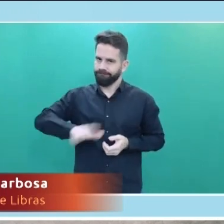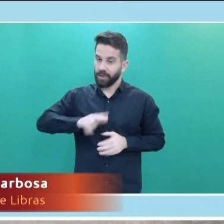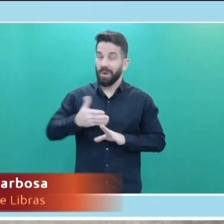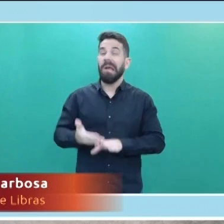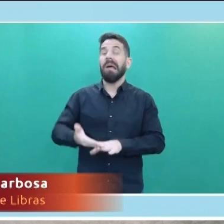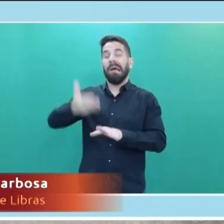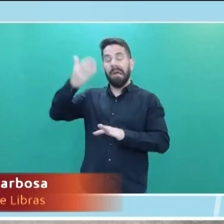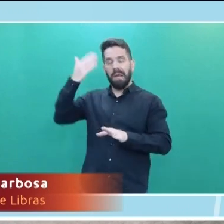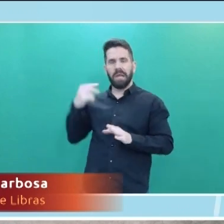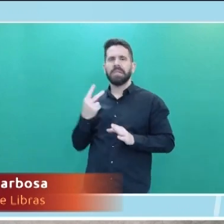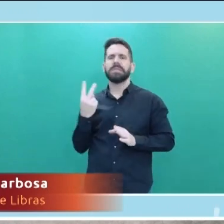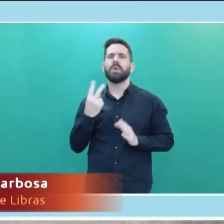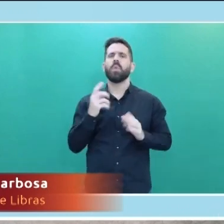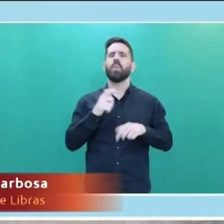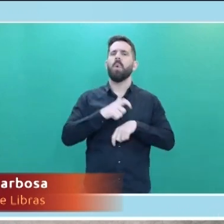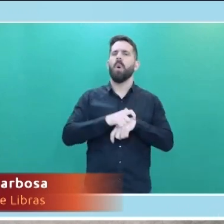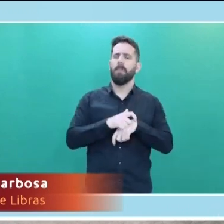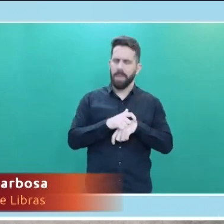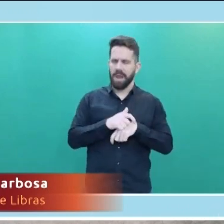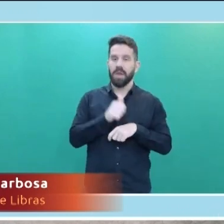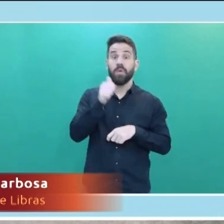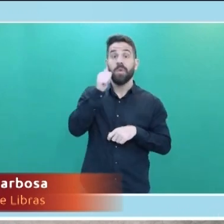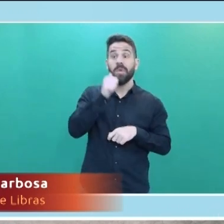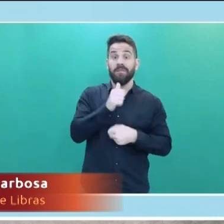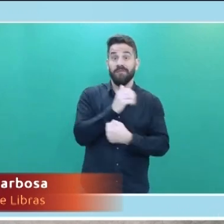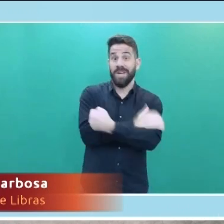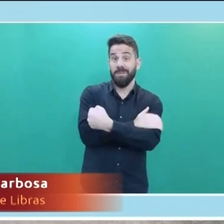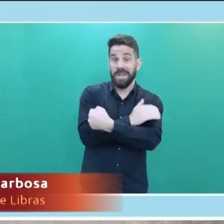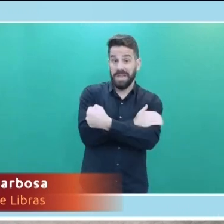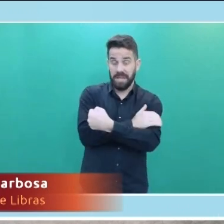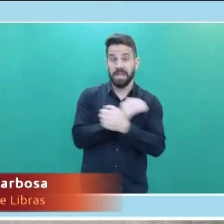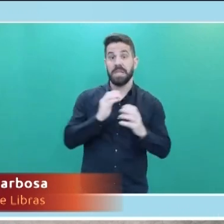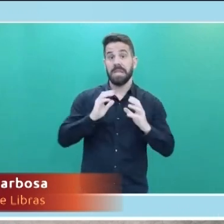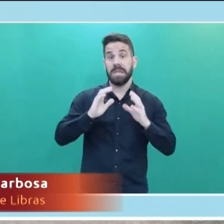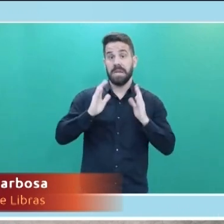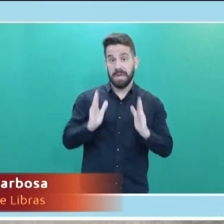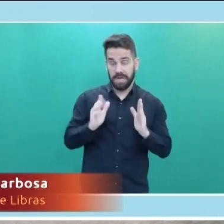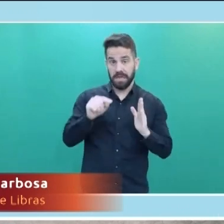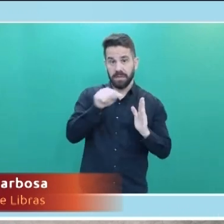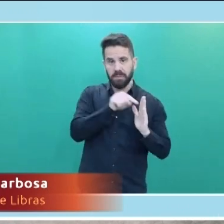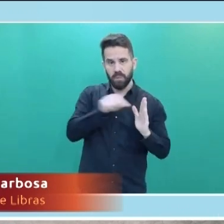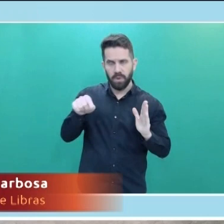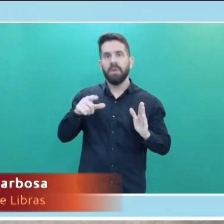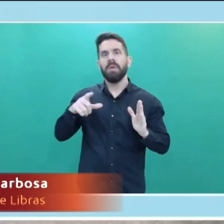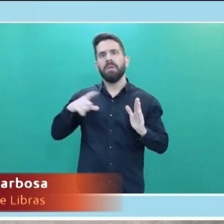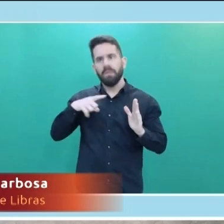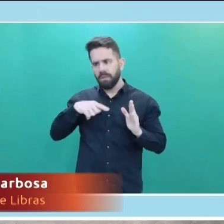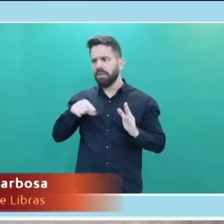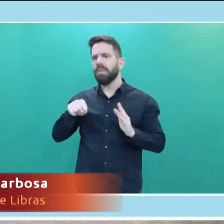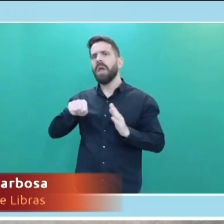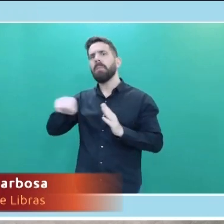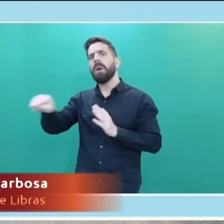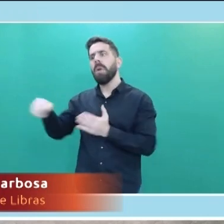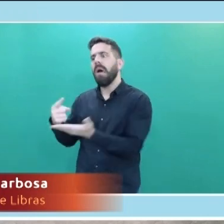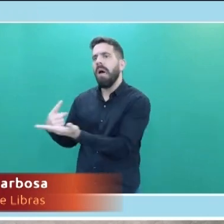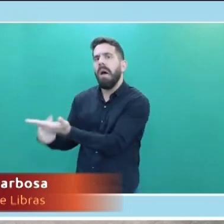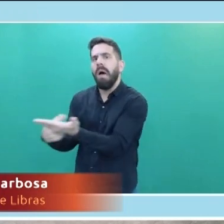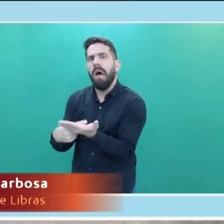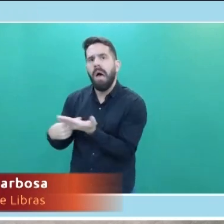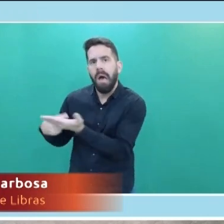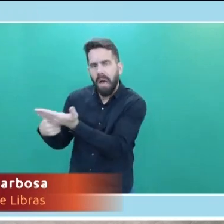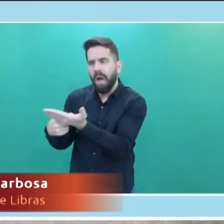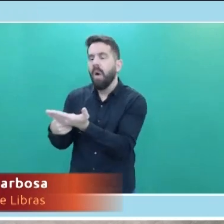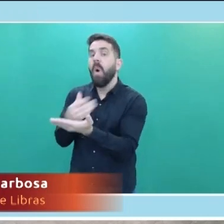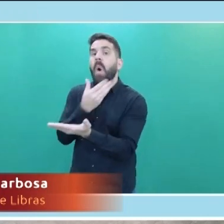uma contra-reação e surgiu o primeiro grupo organizado realmente, né, o Movimento pelos Direitos dos